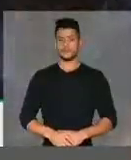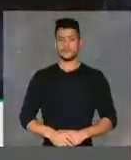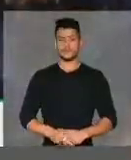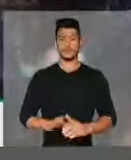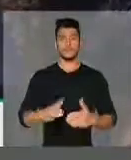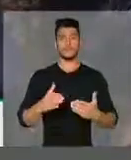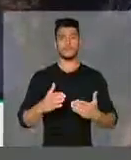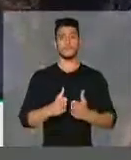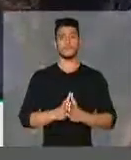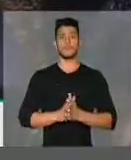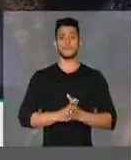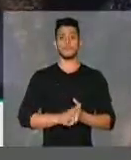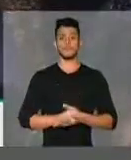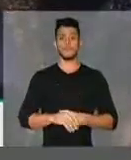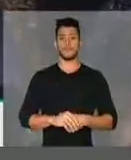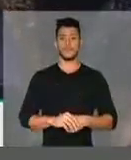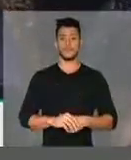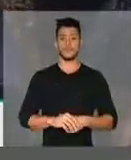Senhor presidente.